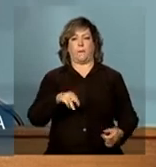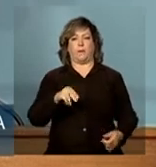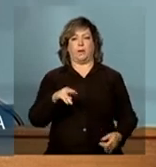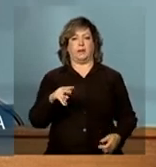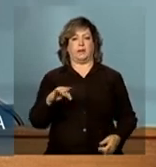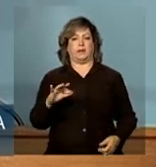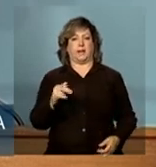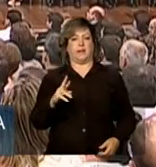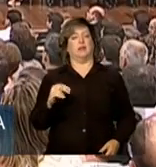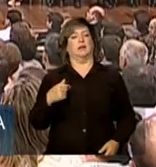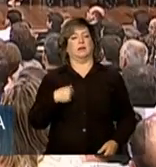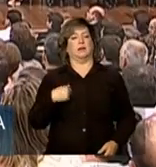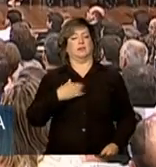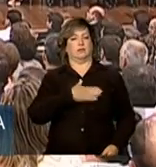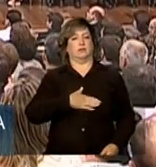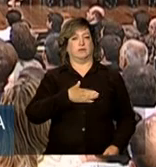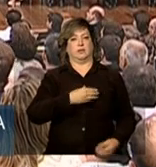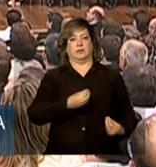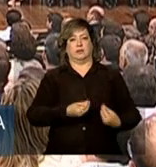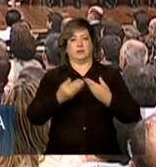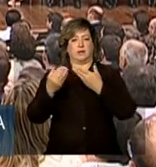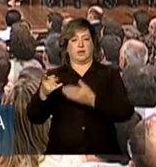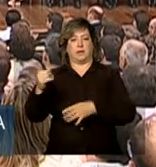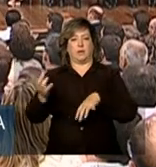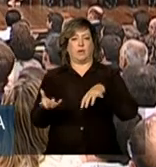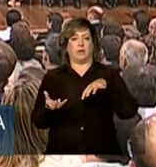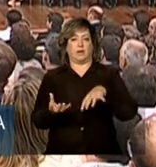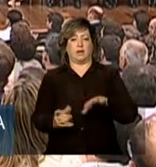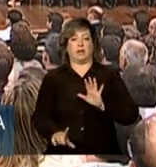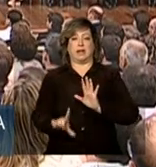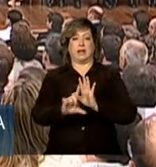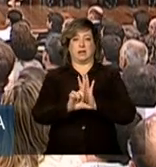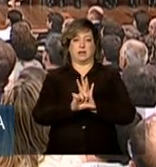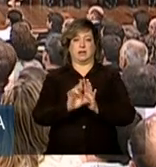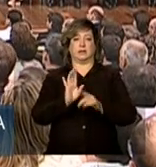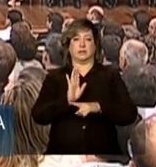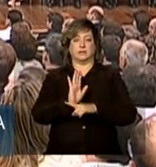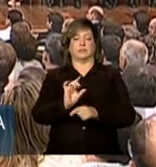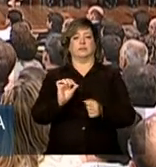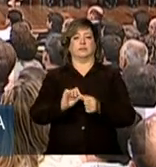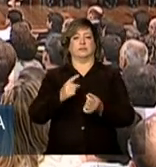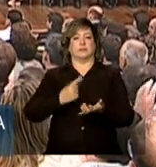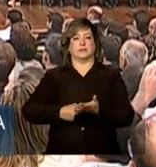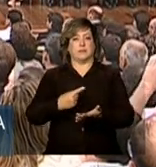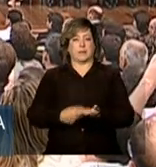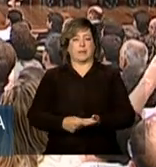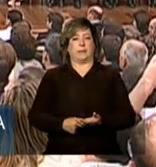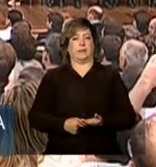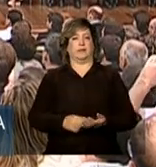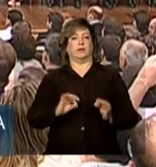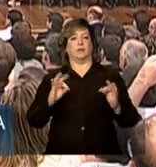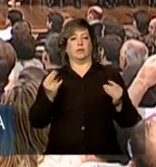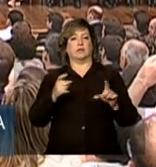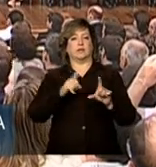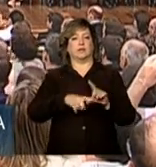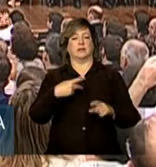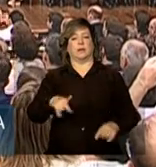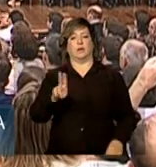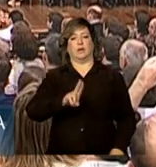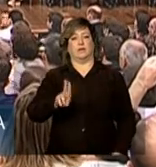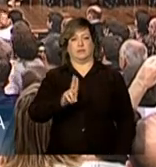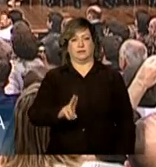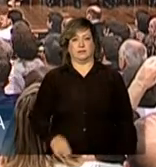de ter mandado para o Congresso a lei que permite a renegociação de todas as dívidas dessa